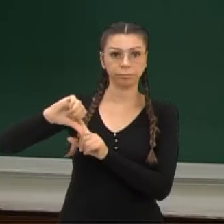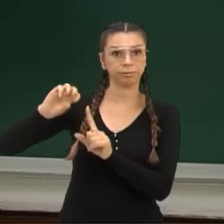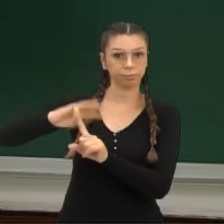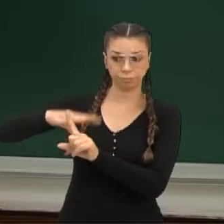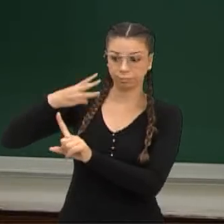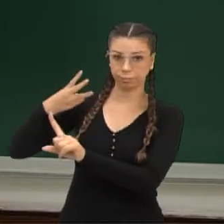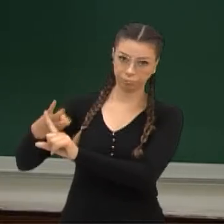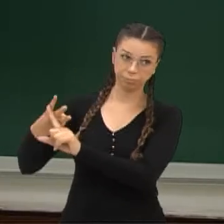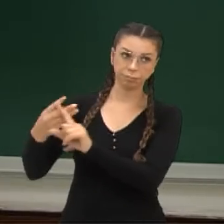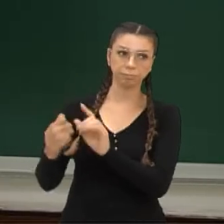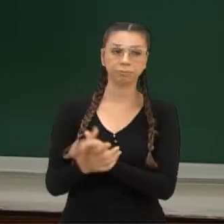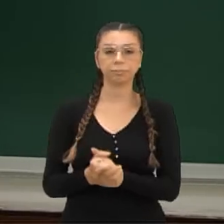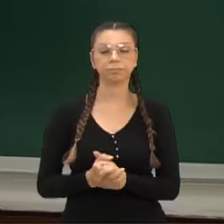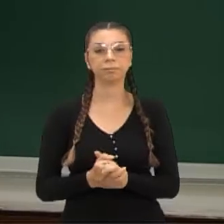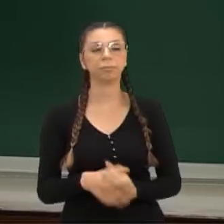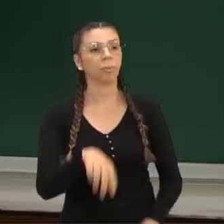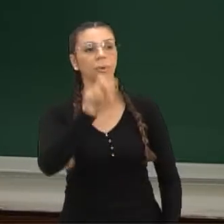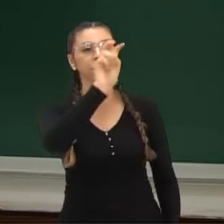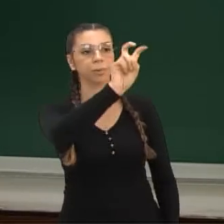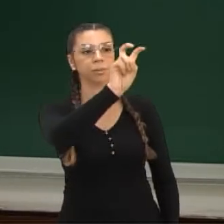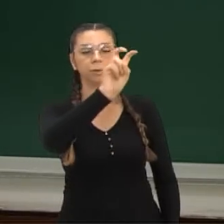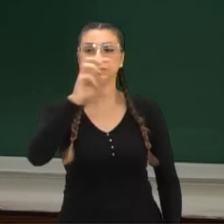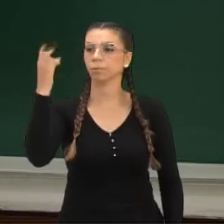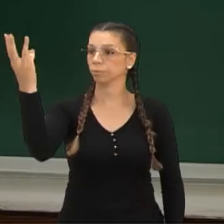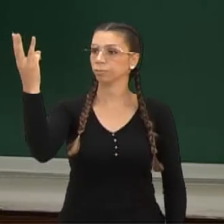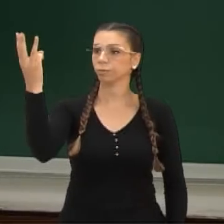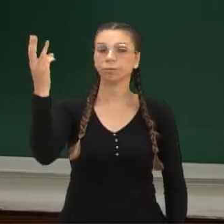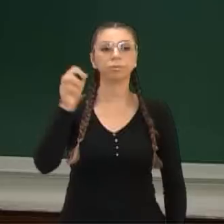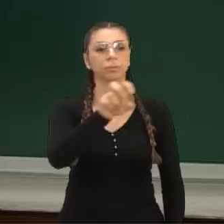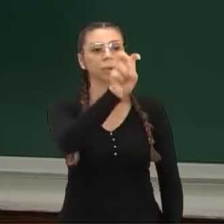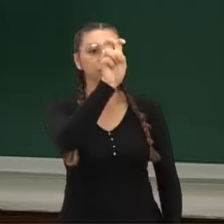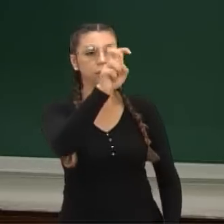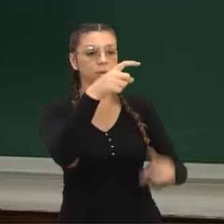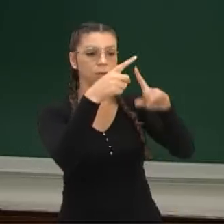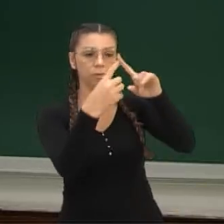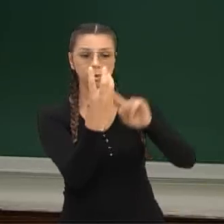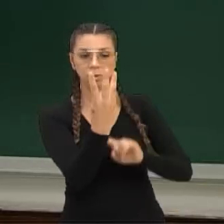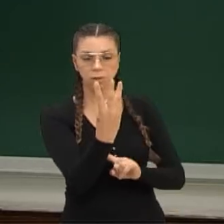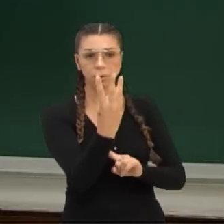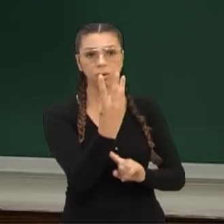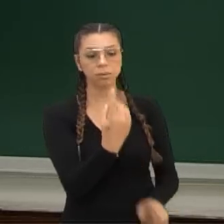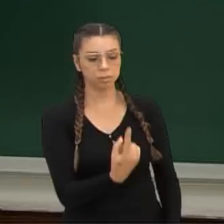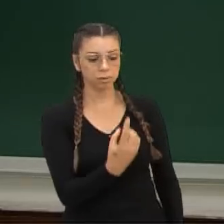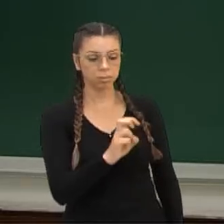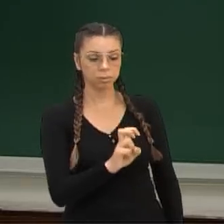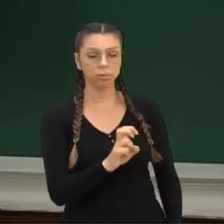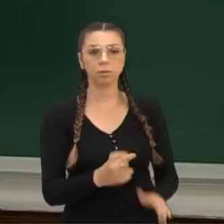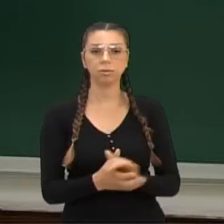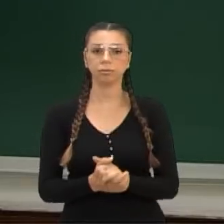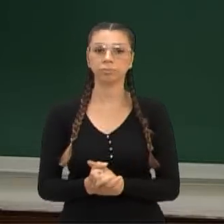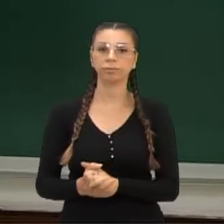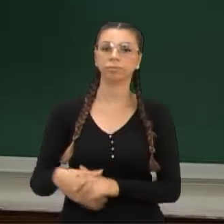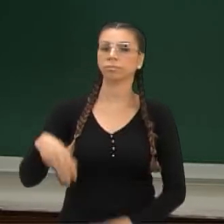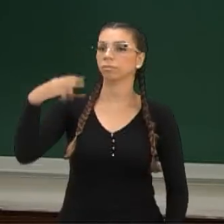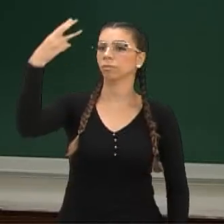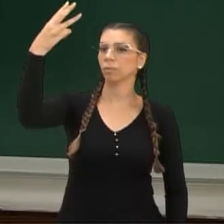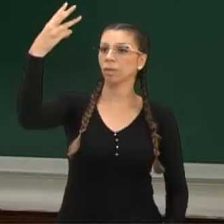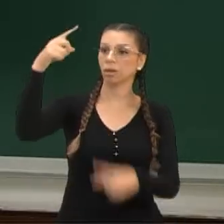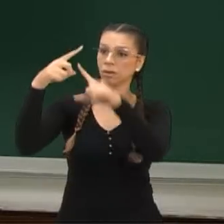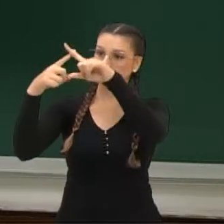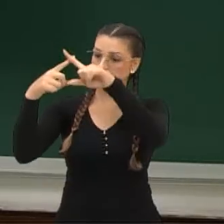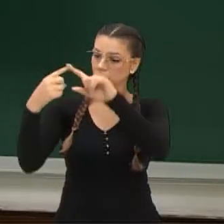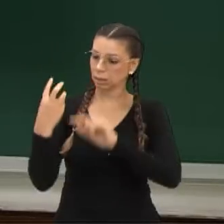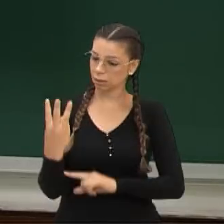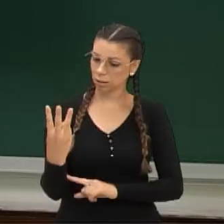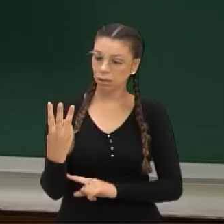vendo? 5 e 3. 5 vezes 3, 15. 3 vezes 3, 9.